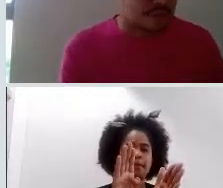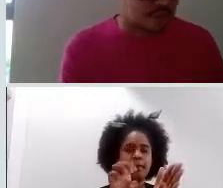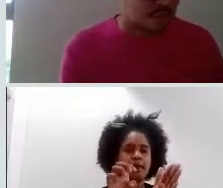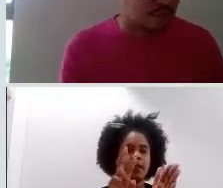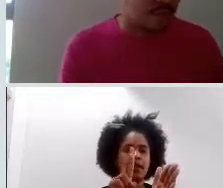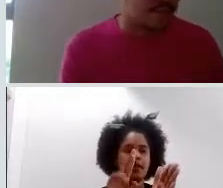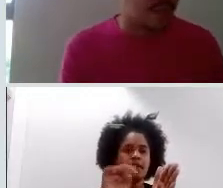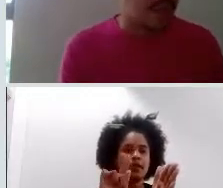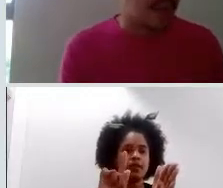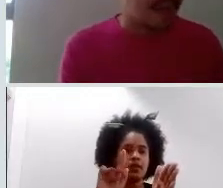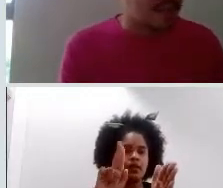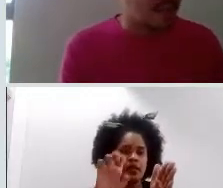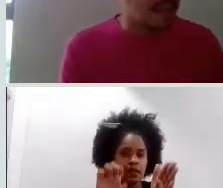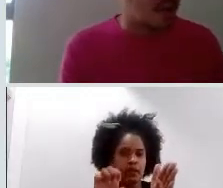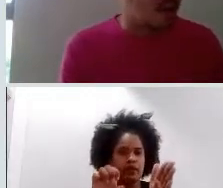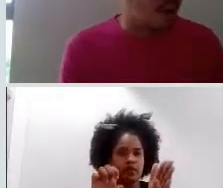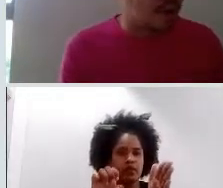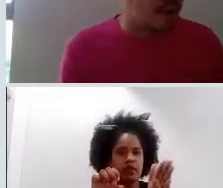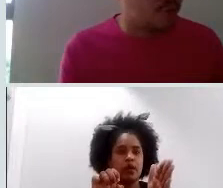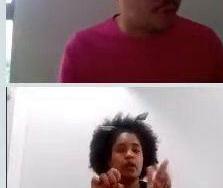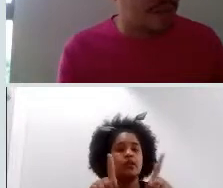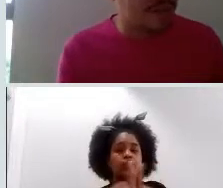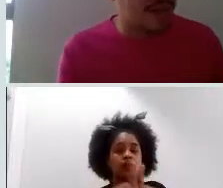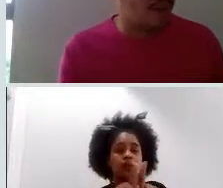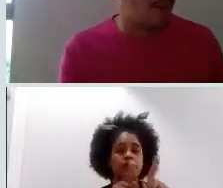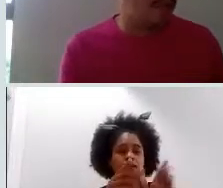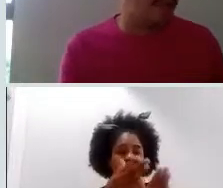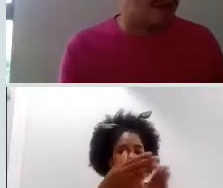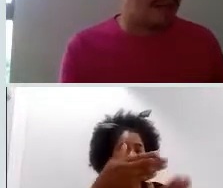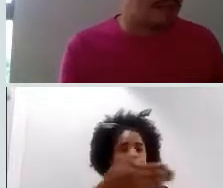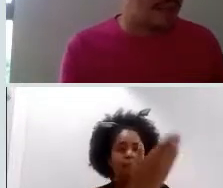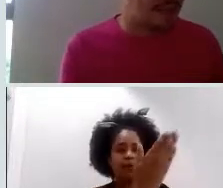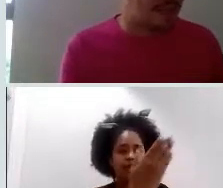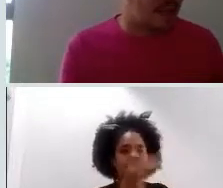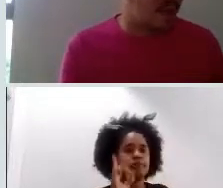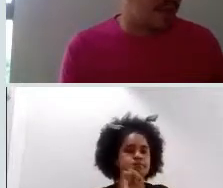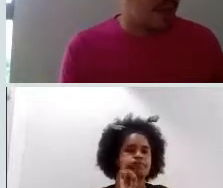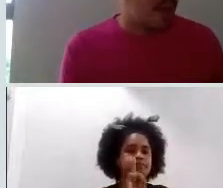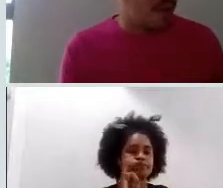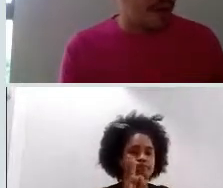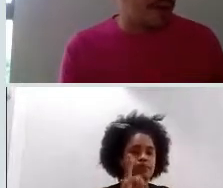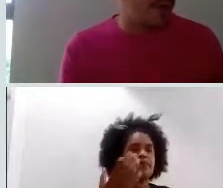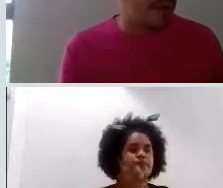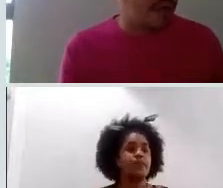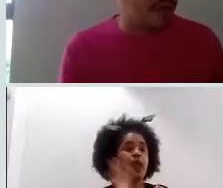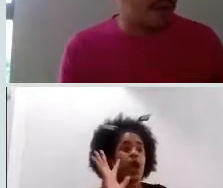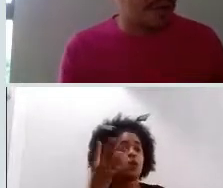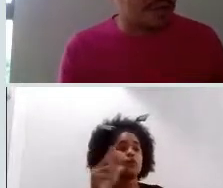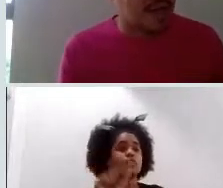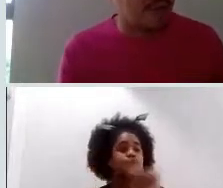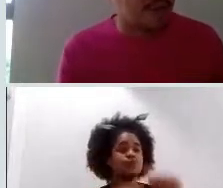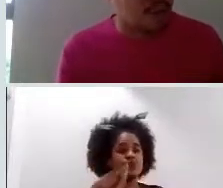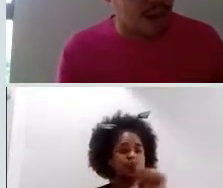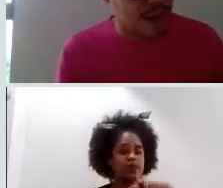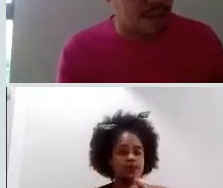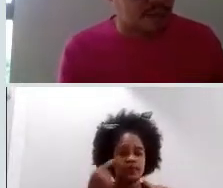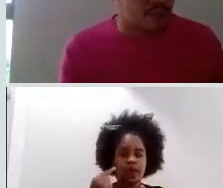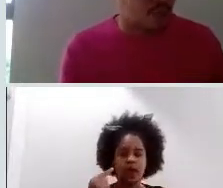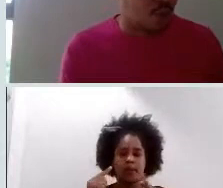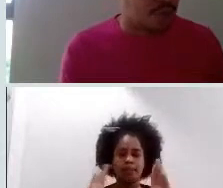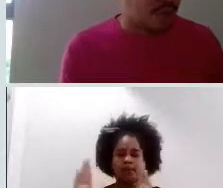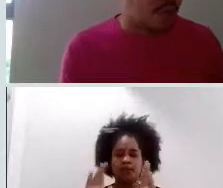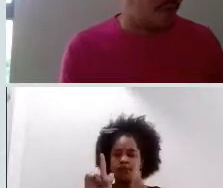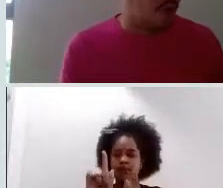Alasca dos Estados Unidos. Isso teria ocorrido durante a última glaciação, quando o nível das águas do